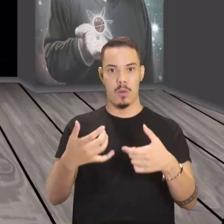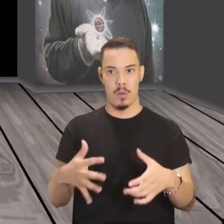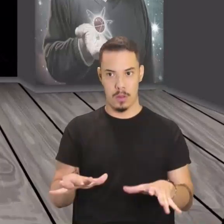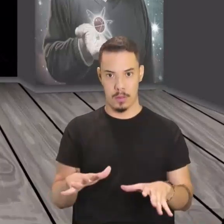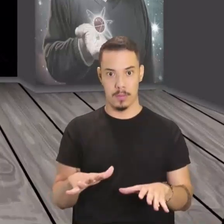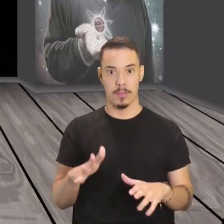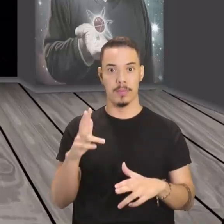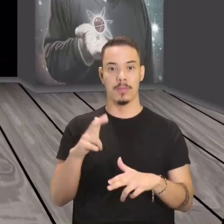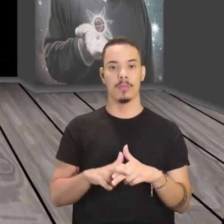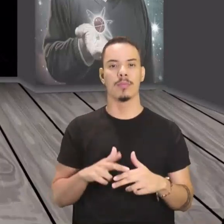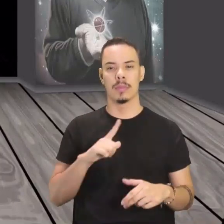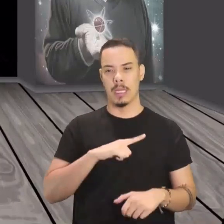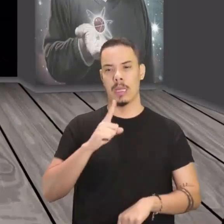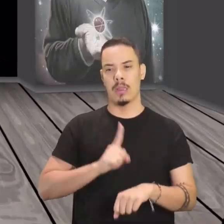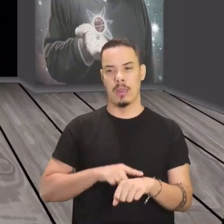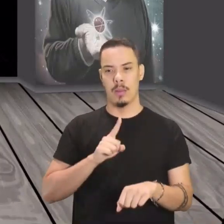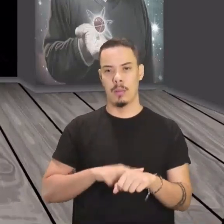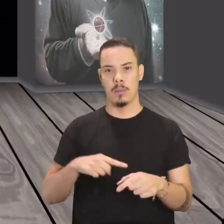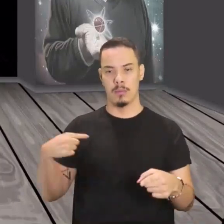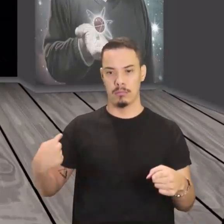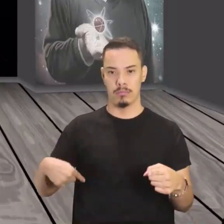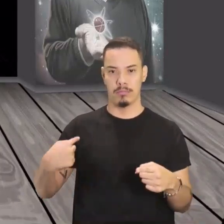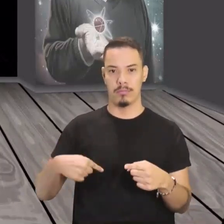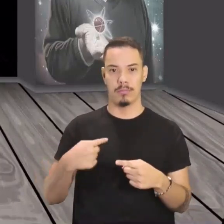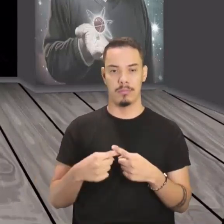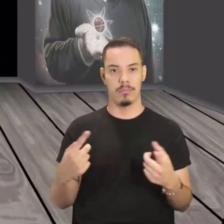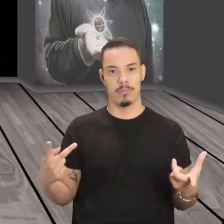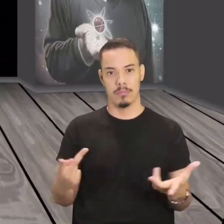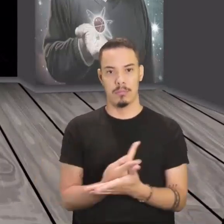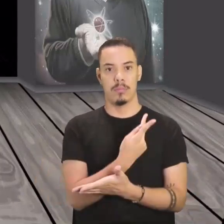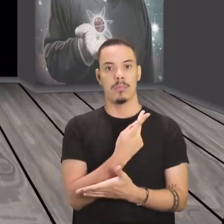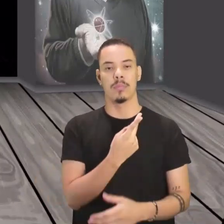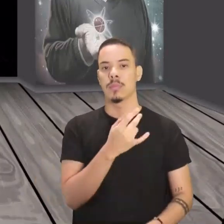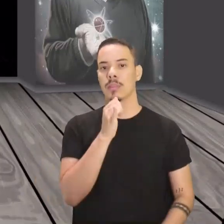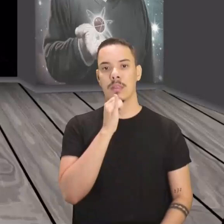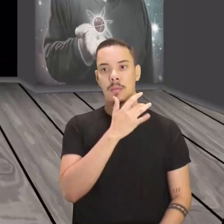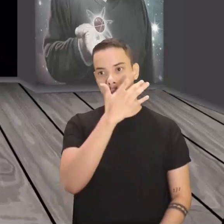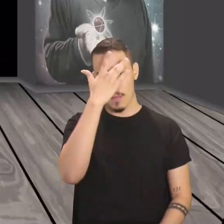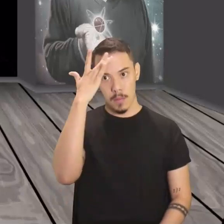soca. Então, ele leva um tempo para realizar isso daí, né? De repente, uma pessoa também